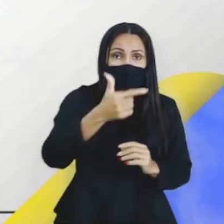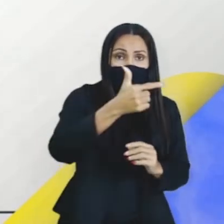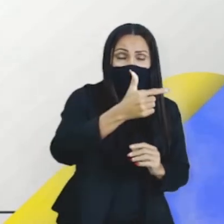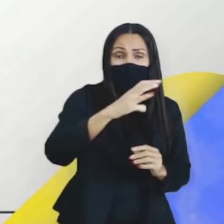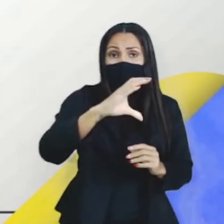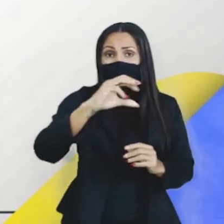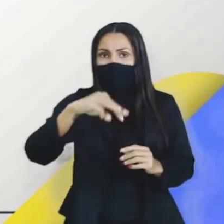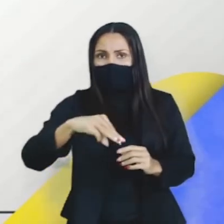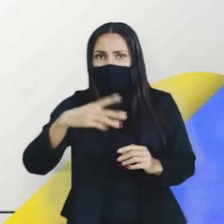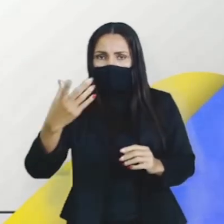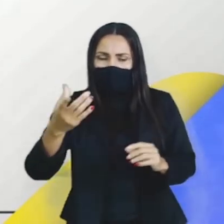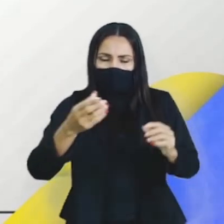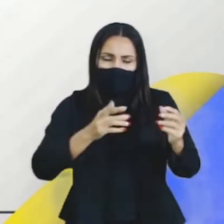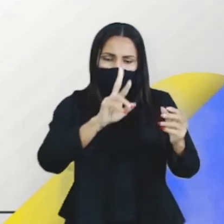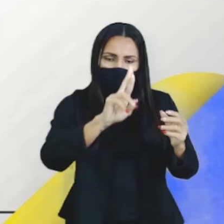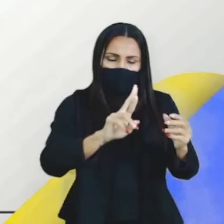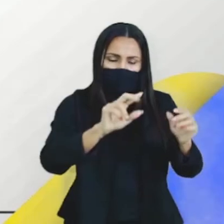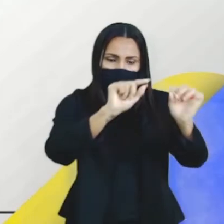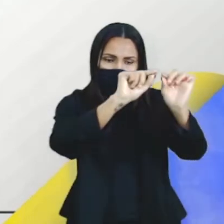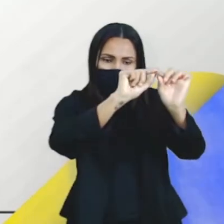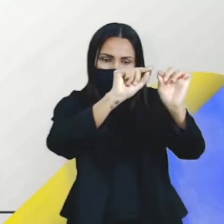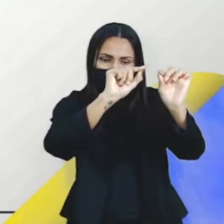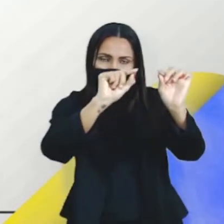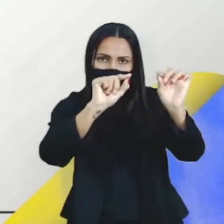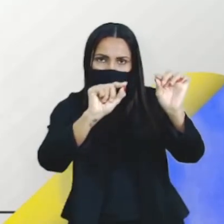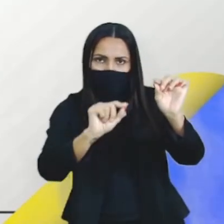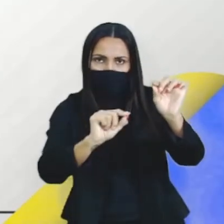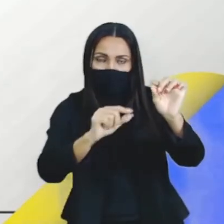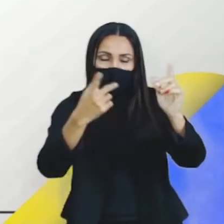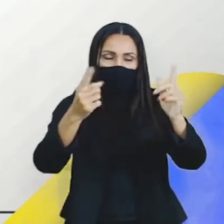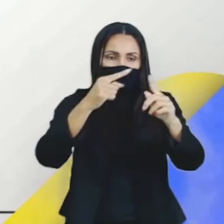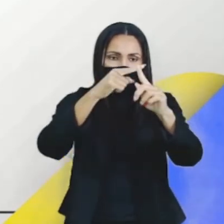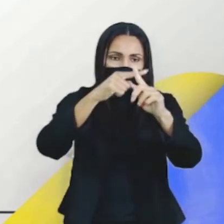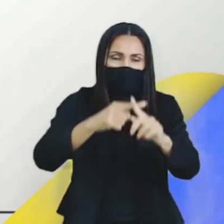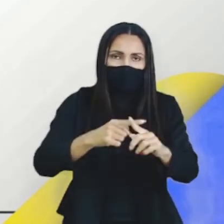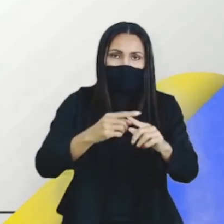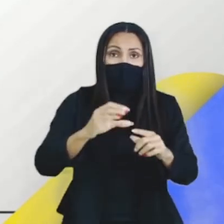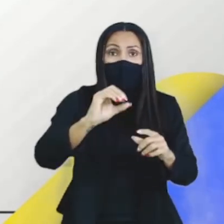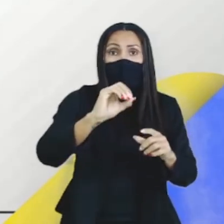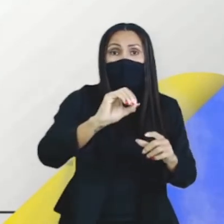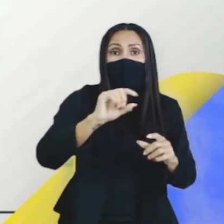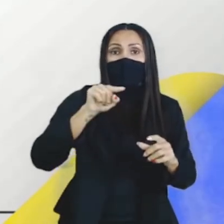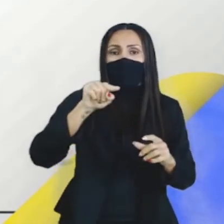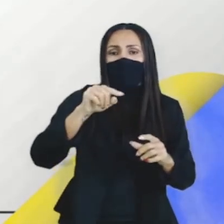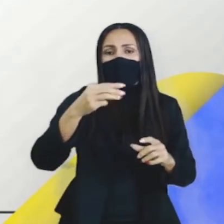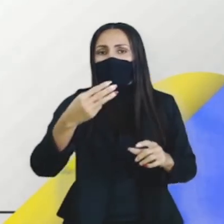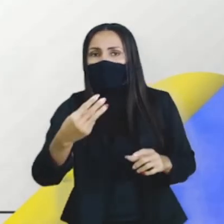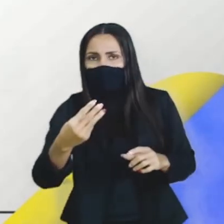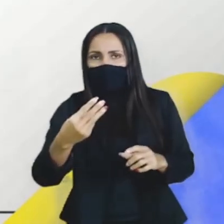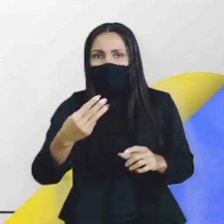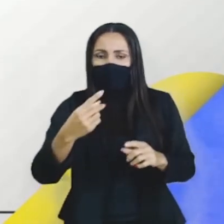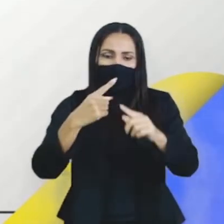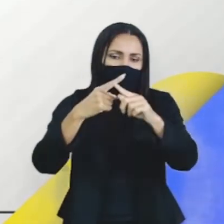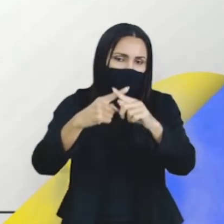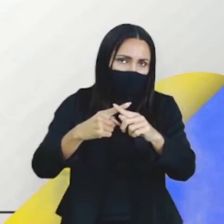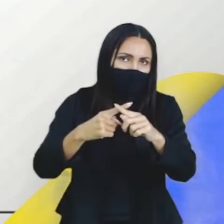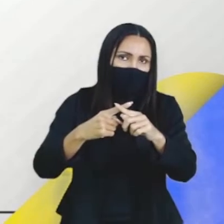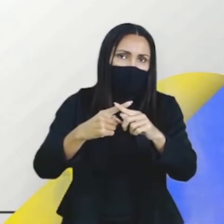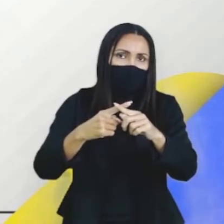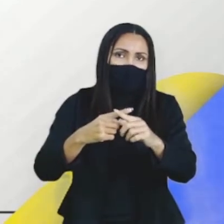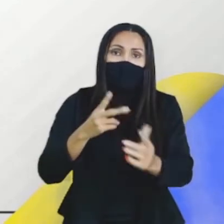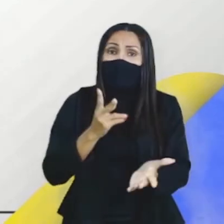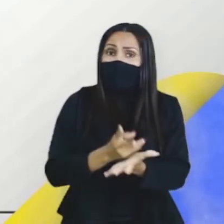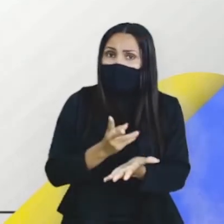você vai pegar esse raio de 2 centímetros e você vai multiplicar por 0,3. Esse 0,3 vai ser